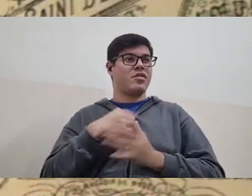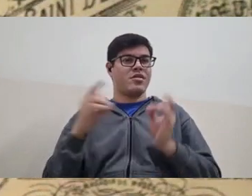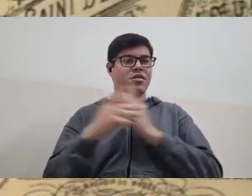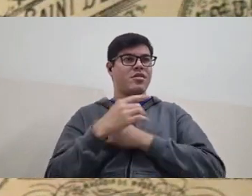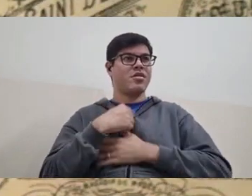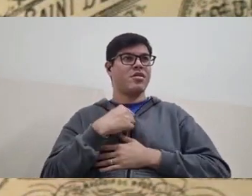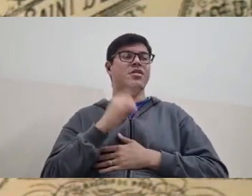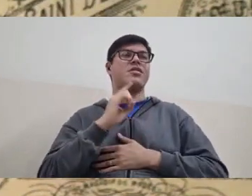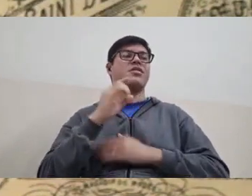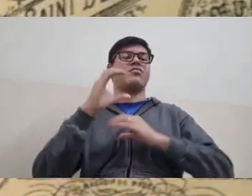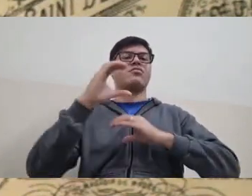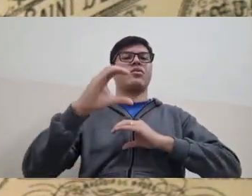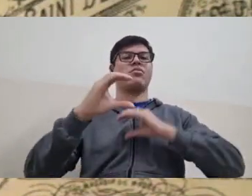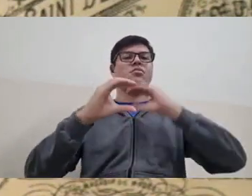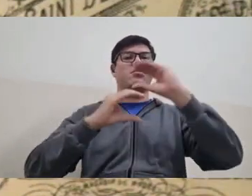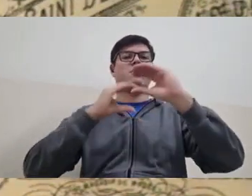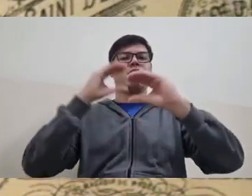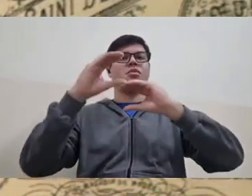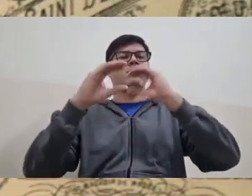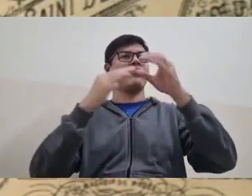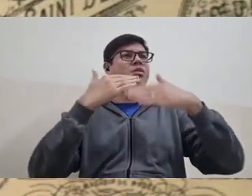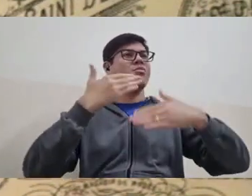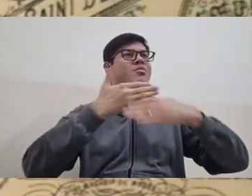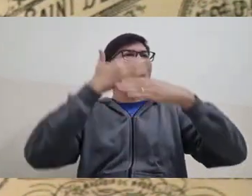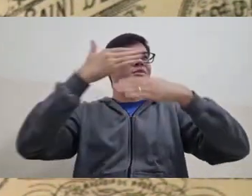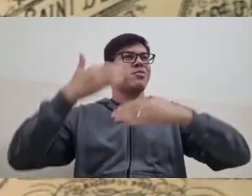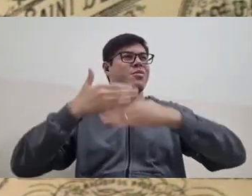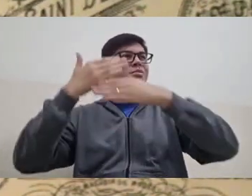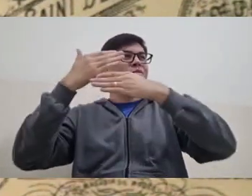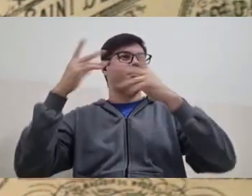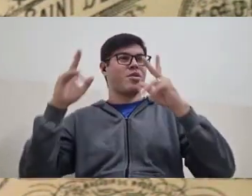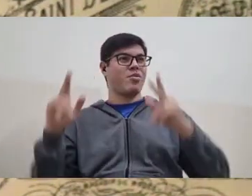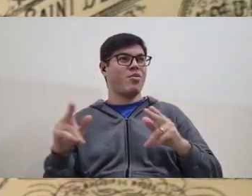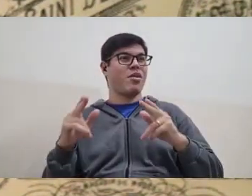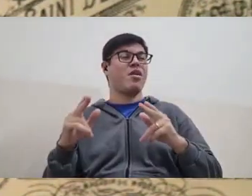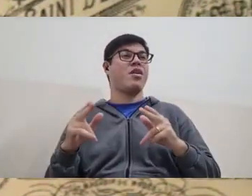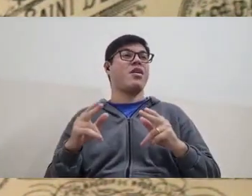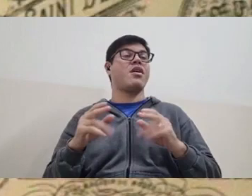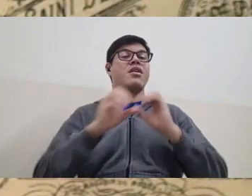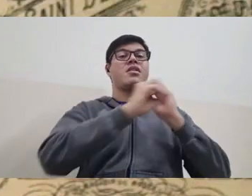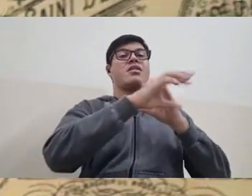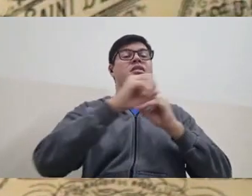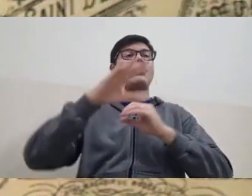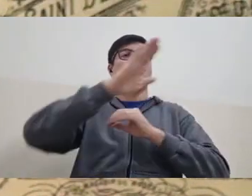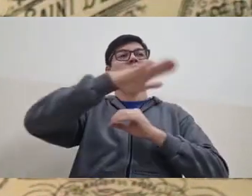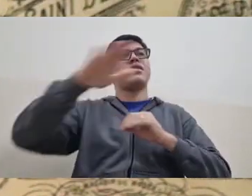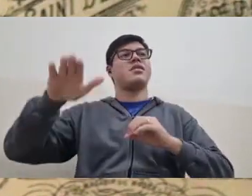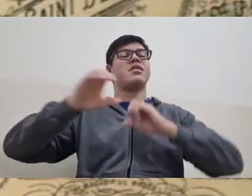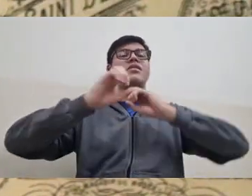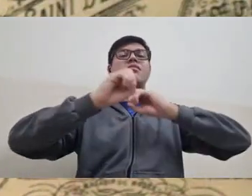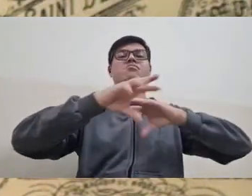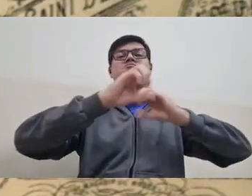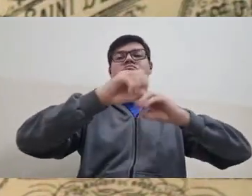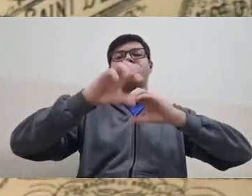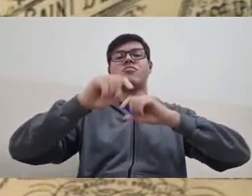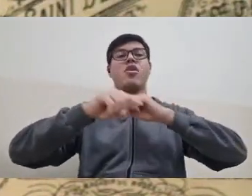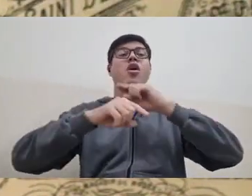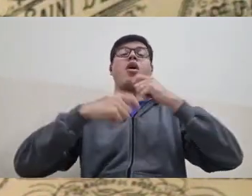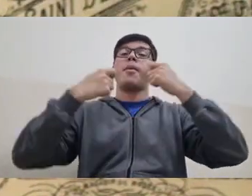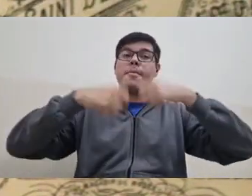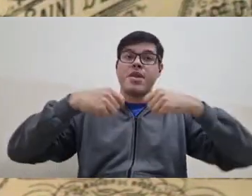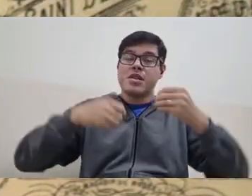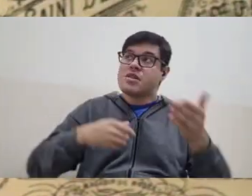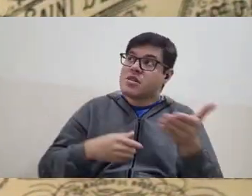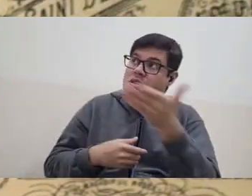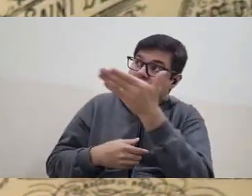terminar comigo, isso é um tijolinho por vez. E ensinando os alunos, as crianças, da importância de preservar, da importância